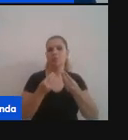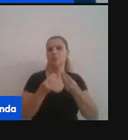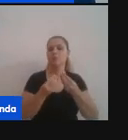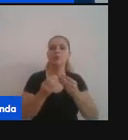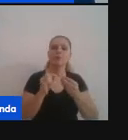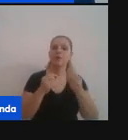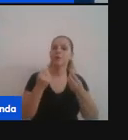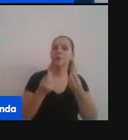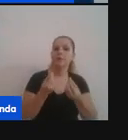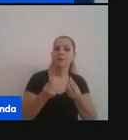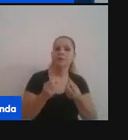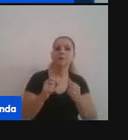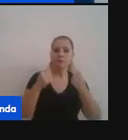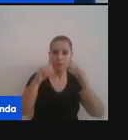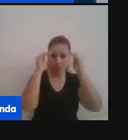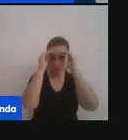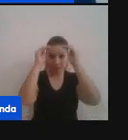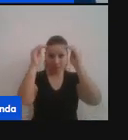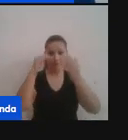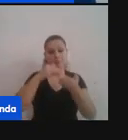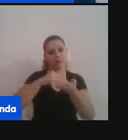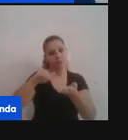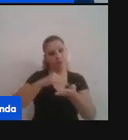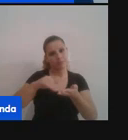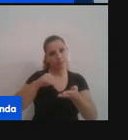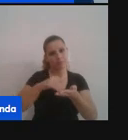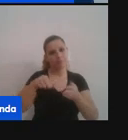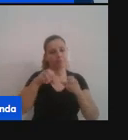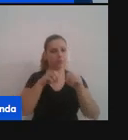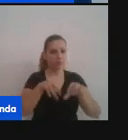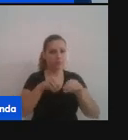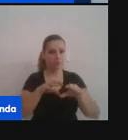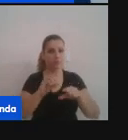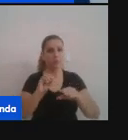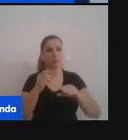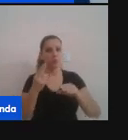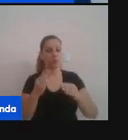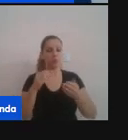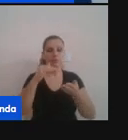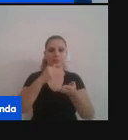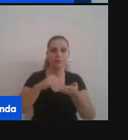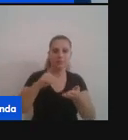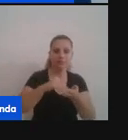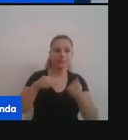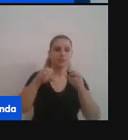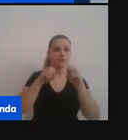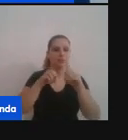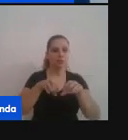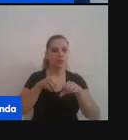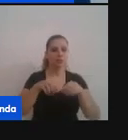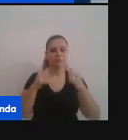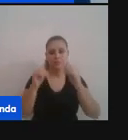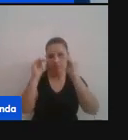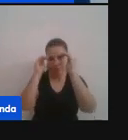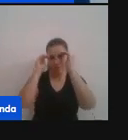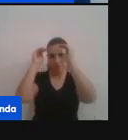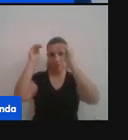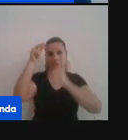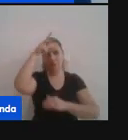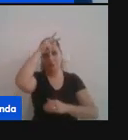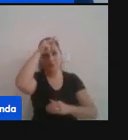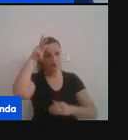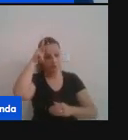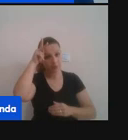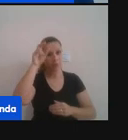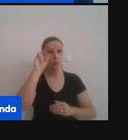às deliberações de uma Secretaria de Educação? Ou se a Secretaria de Educação tem que obedecer às deliberações de um prefeito?